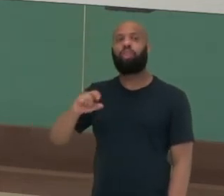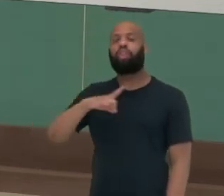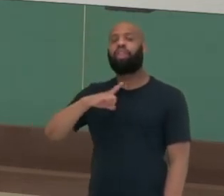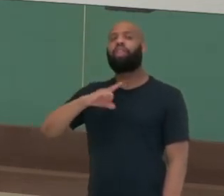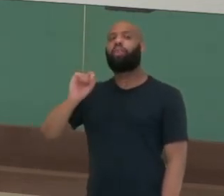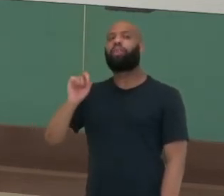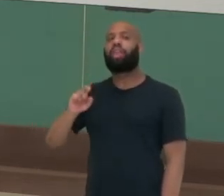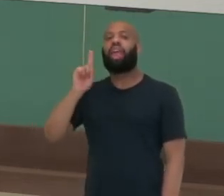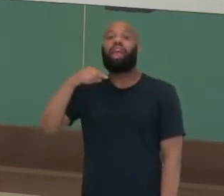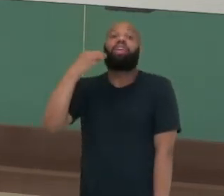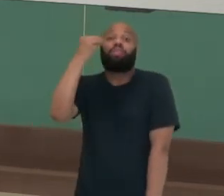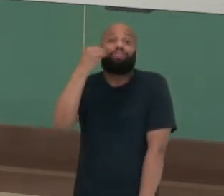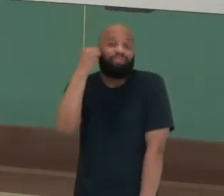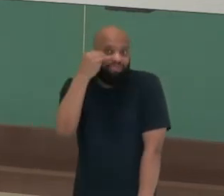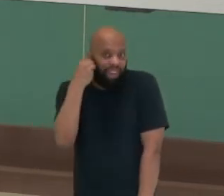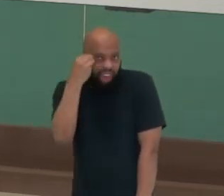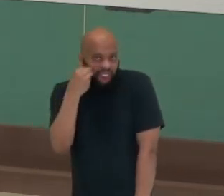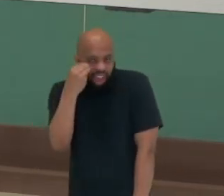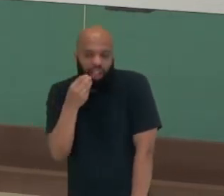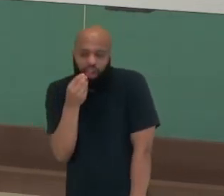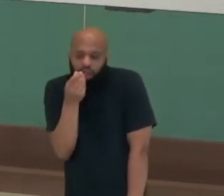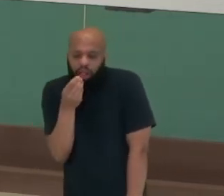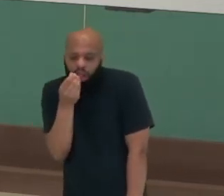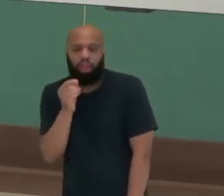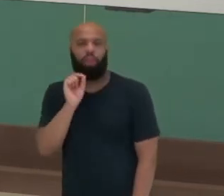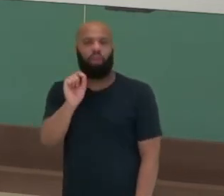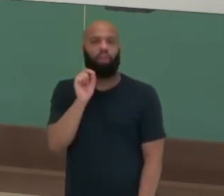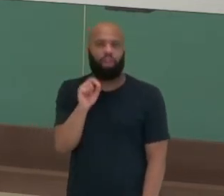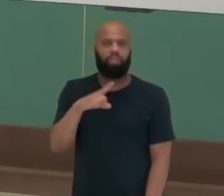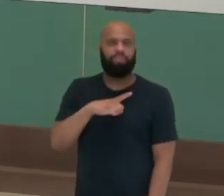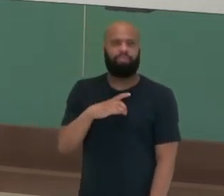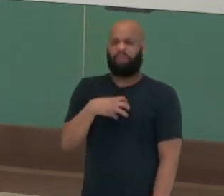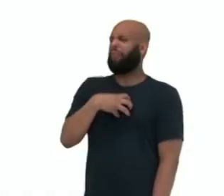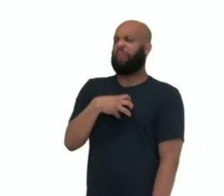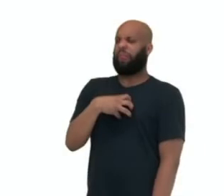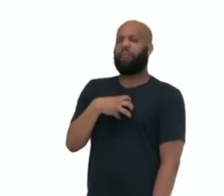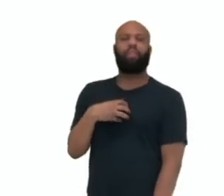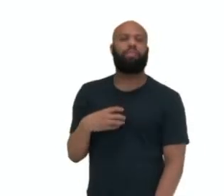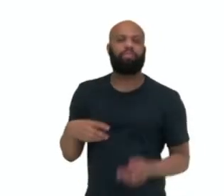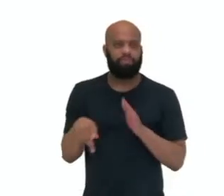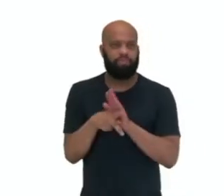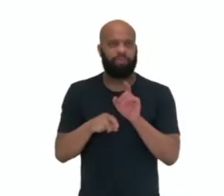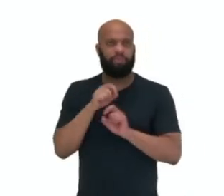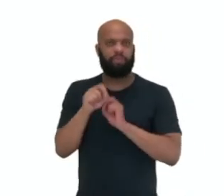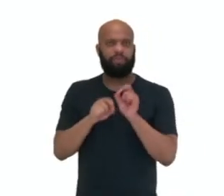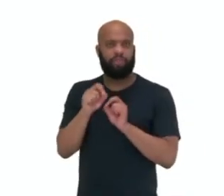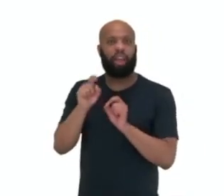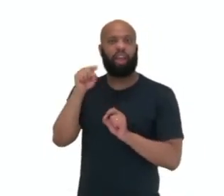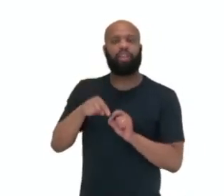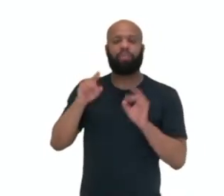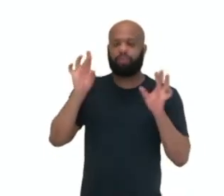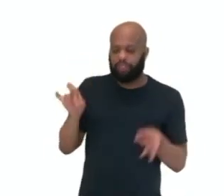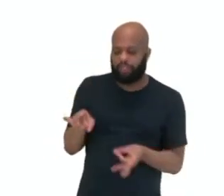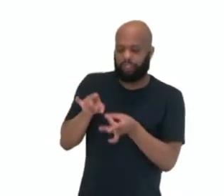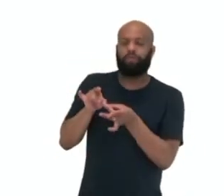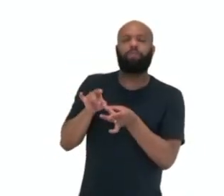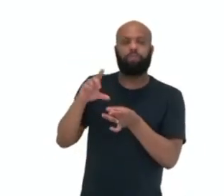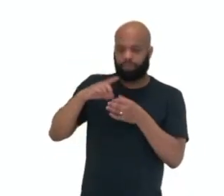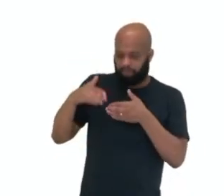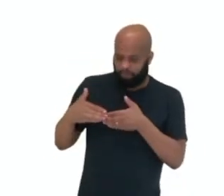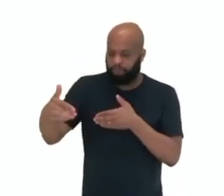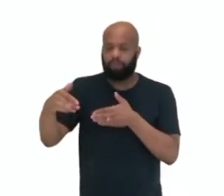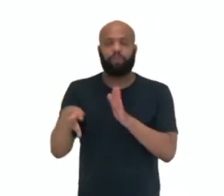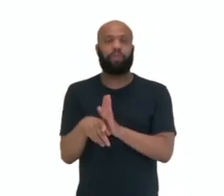referindo justamente àquilo que aquelas sensações que são mais particulares a partir